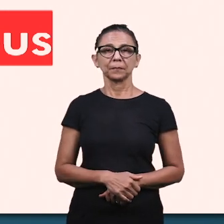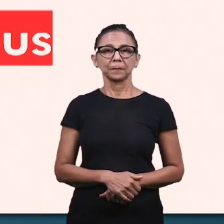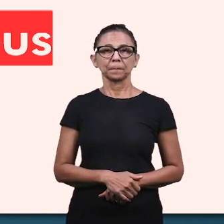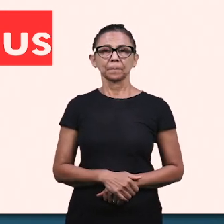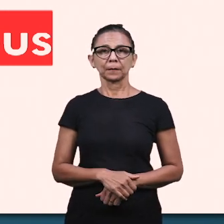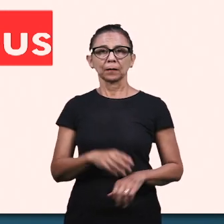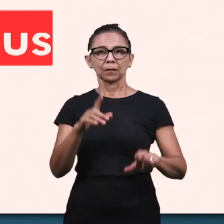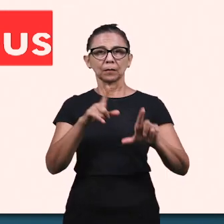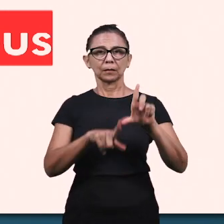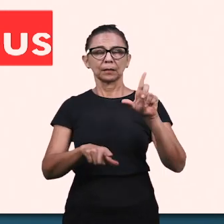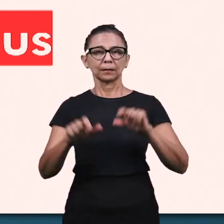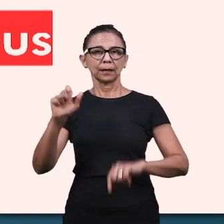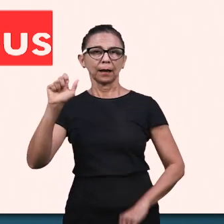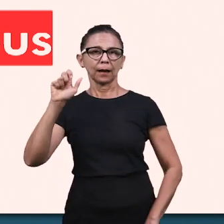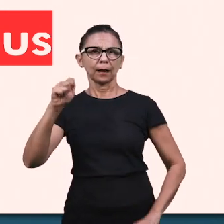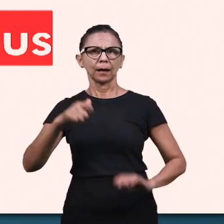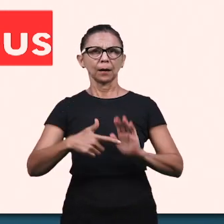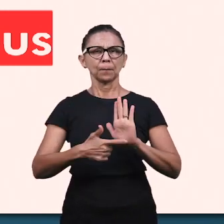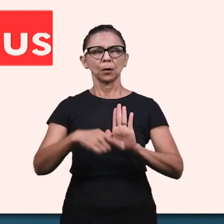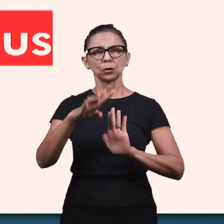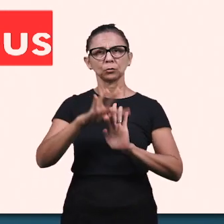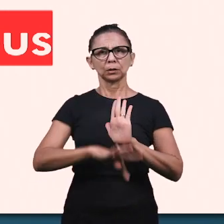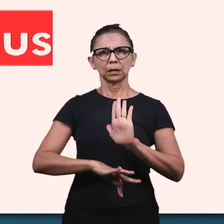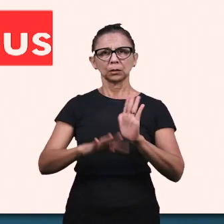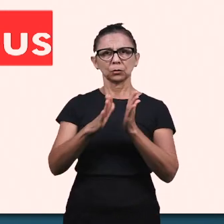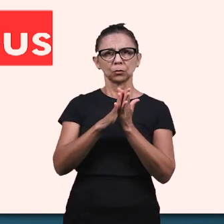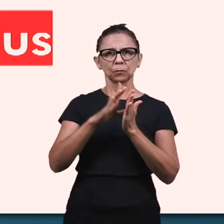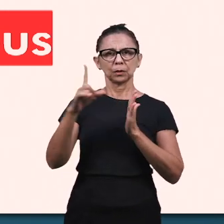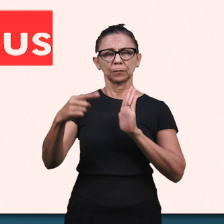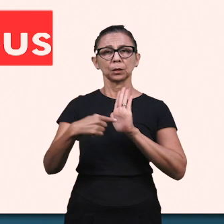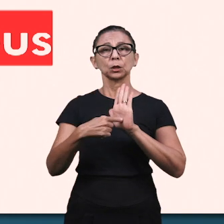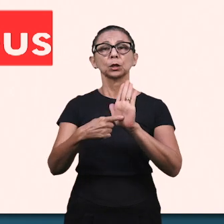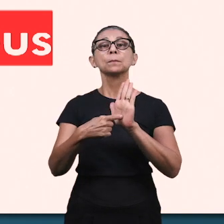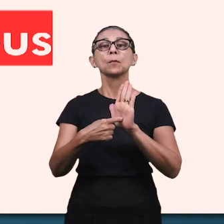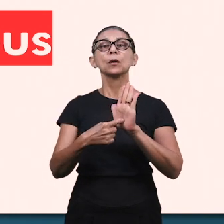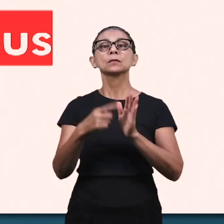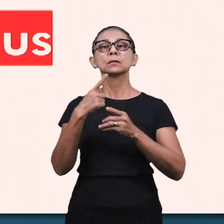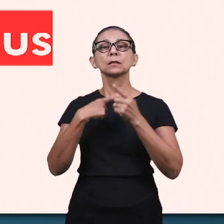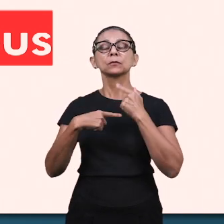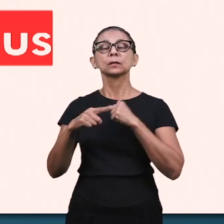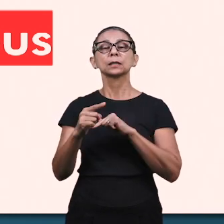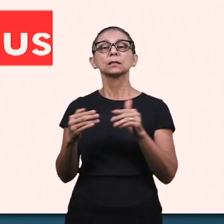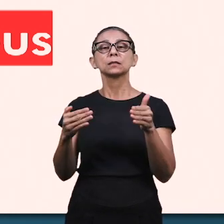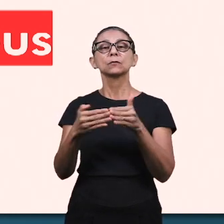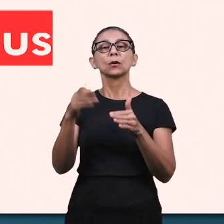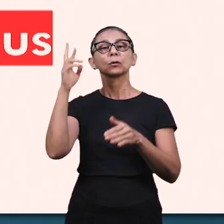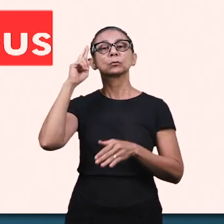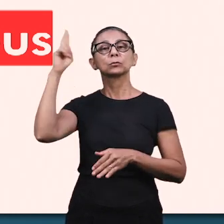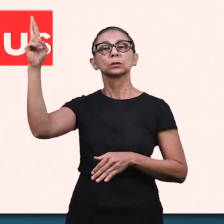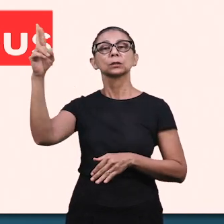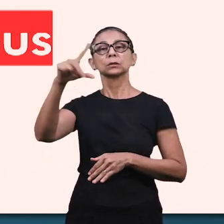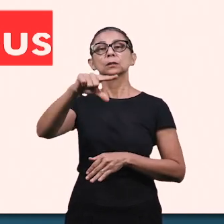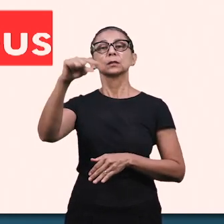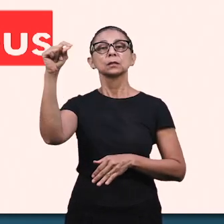parte da pergunta, a parte A, cite um texto bíblico que fale sobre esse propósito principal em sua